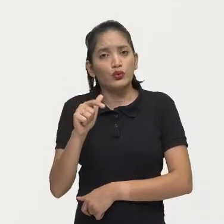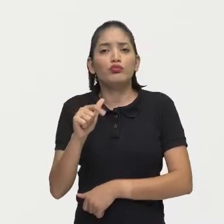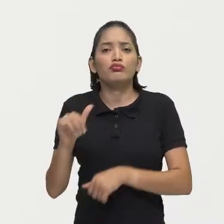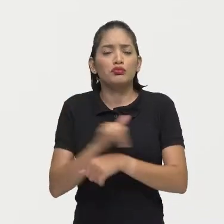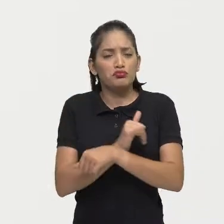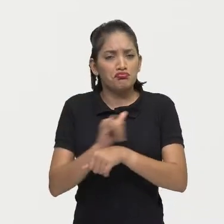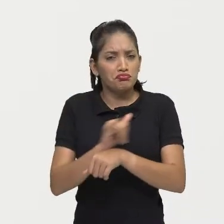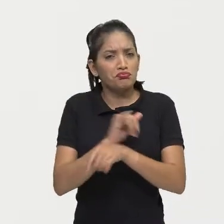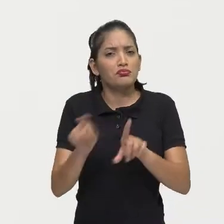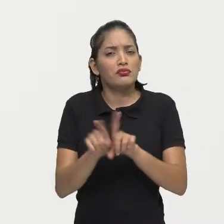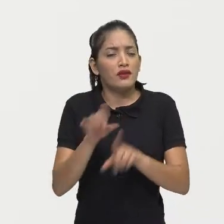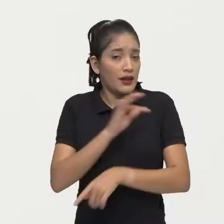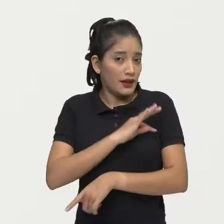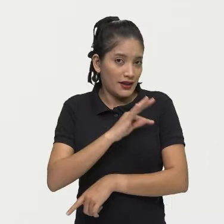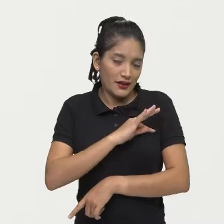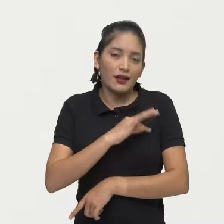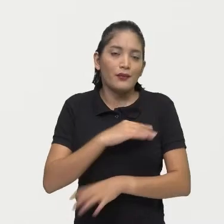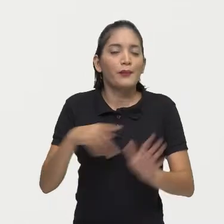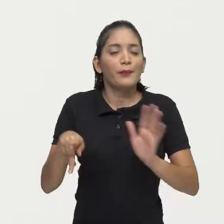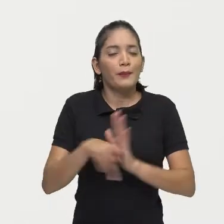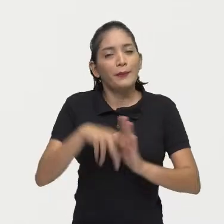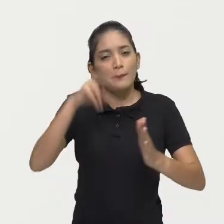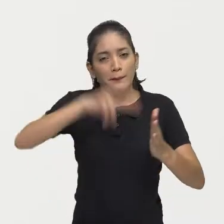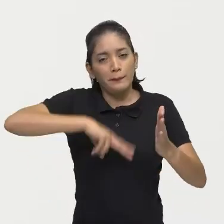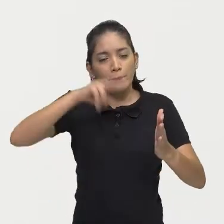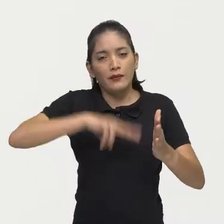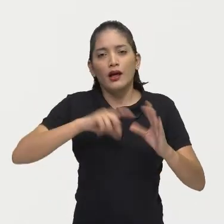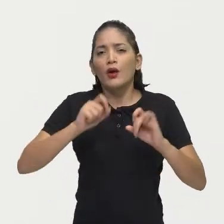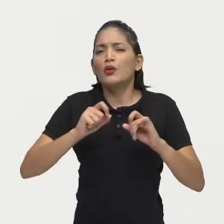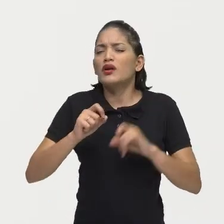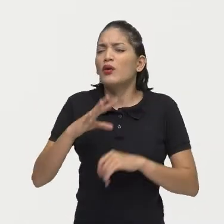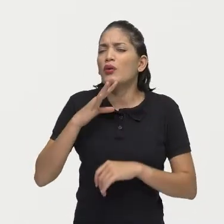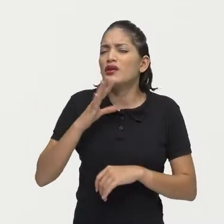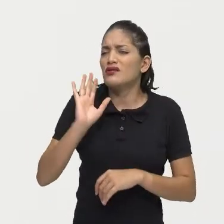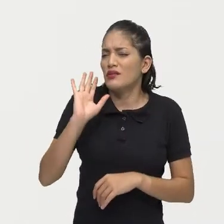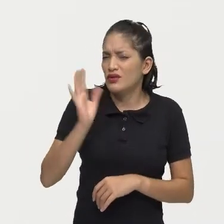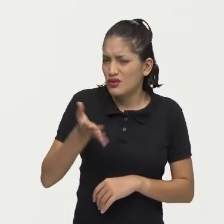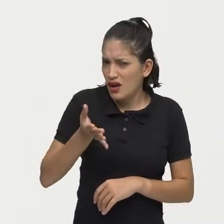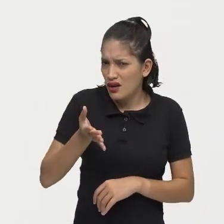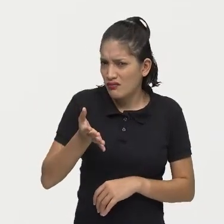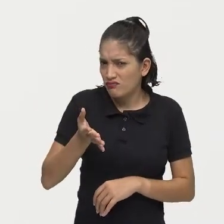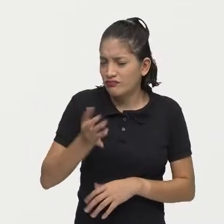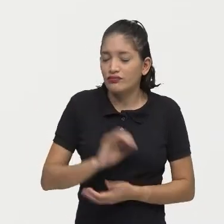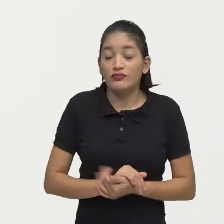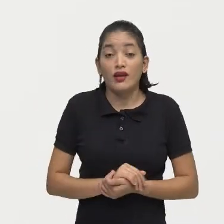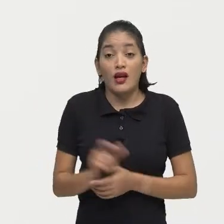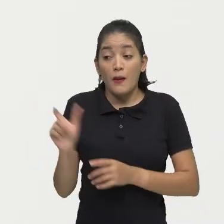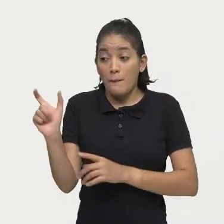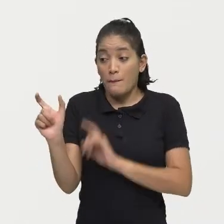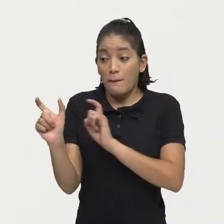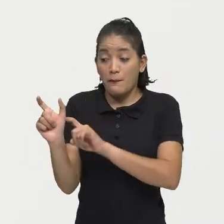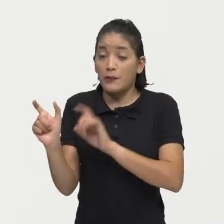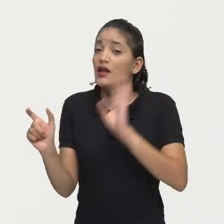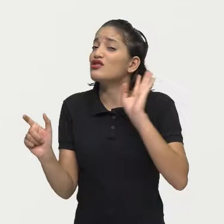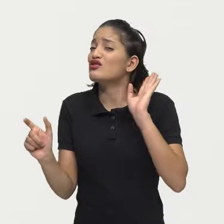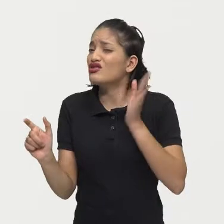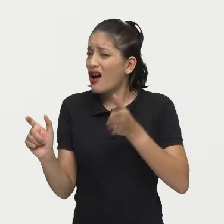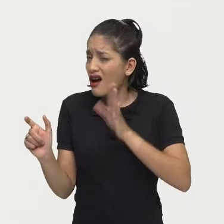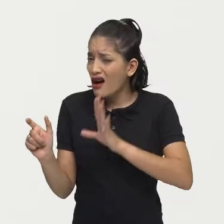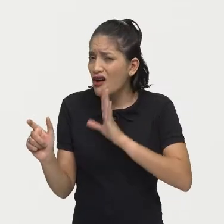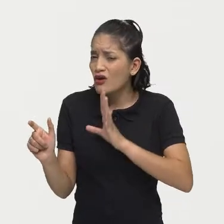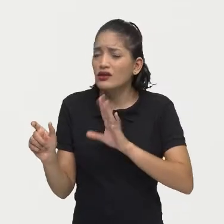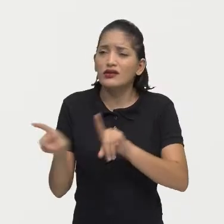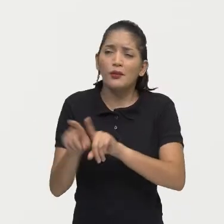utilizar nas técnicas de leitura. O que é o meu conhecimento prévio? São as palavras que eu já conheço, que eu